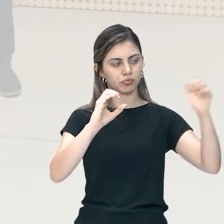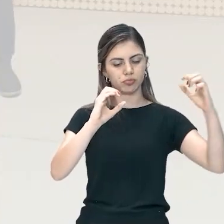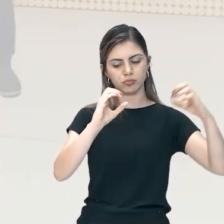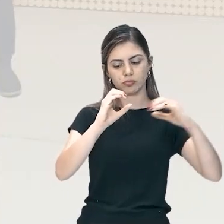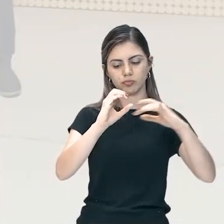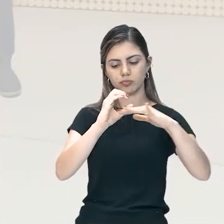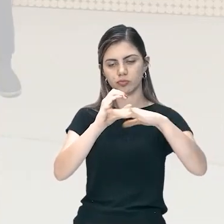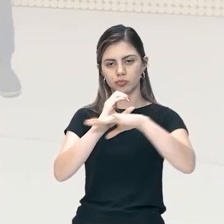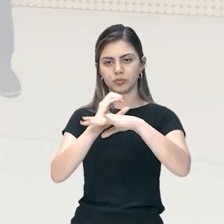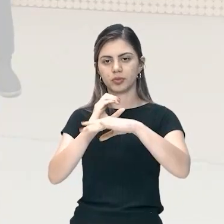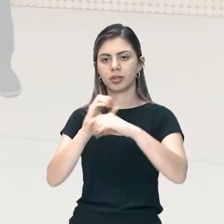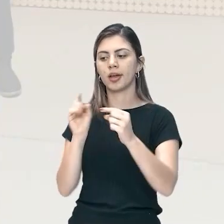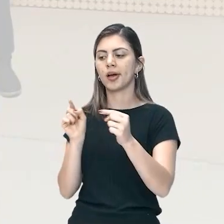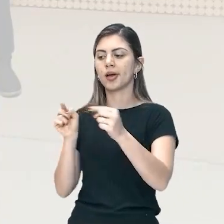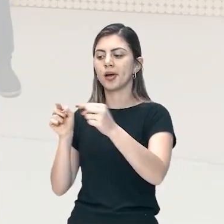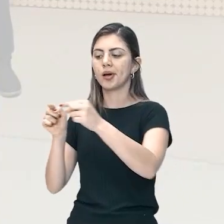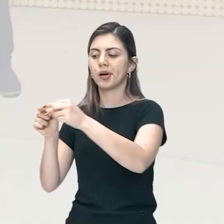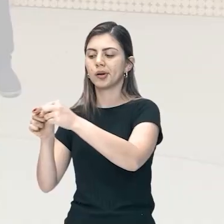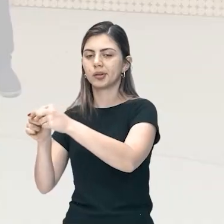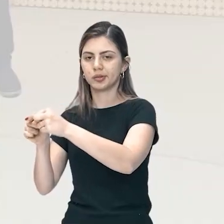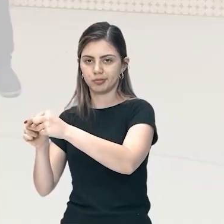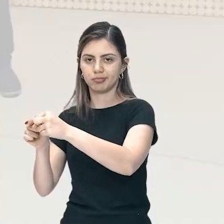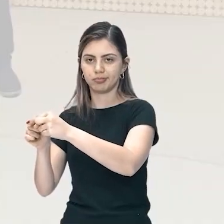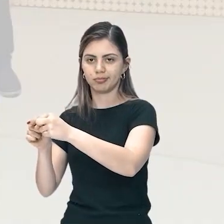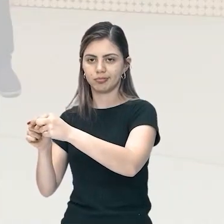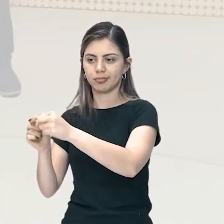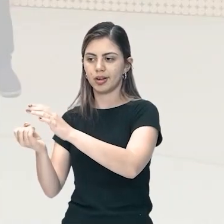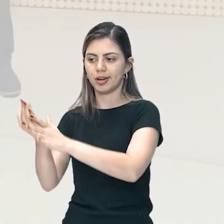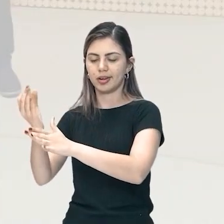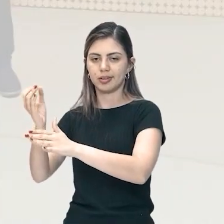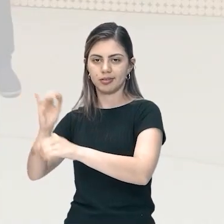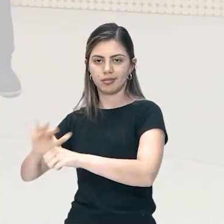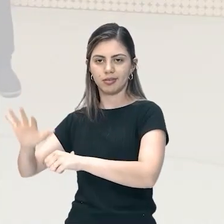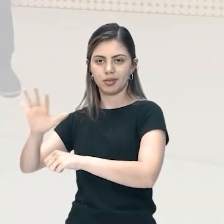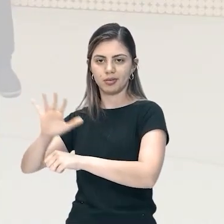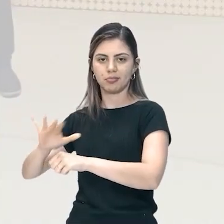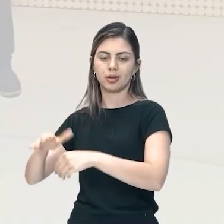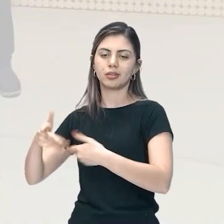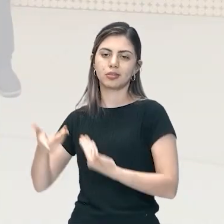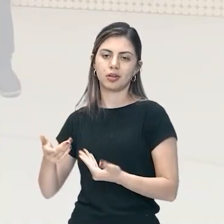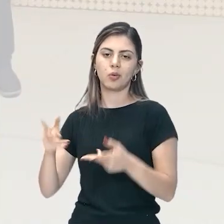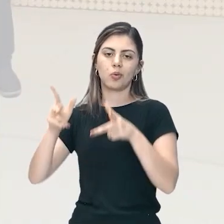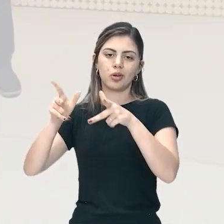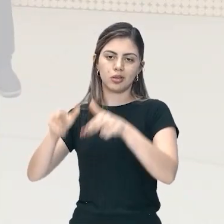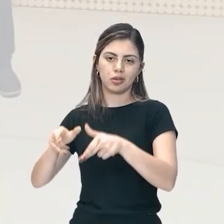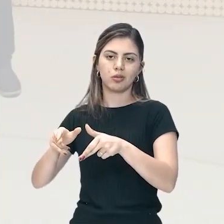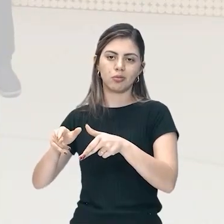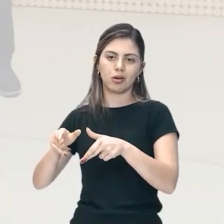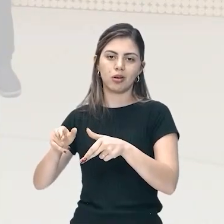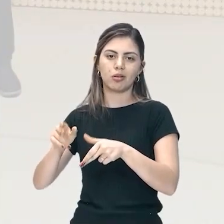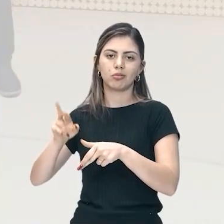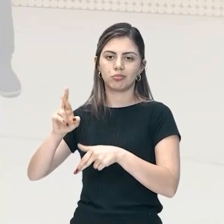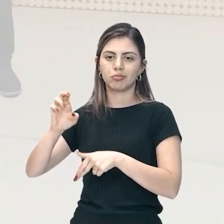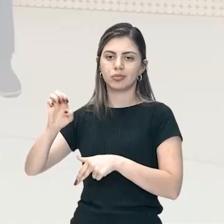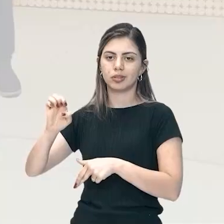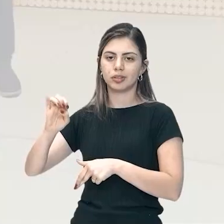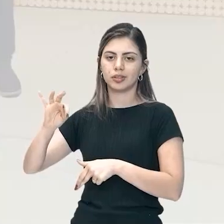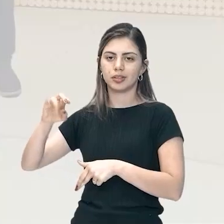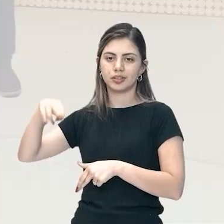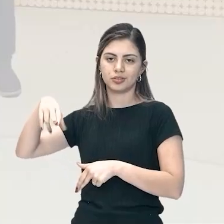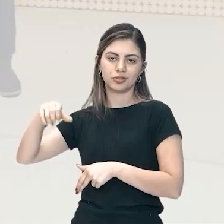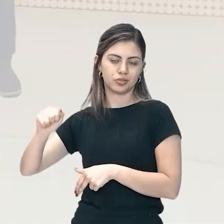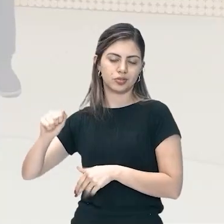depois a imagem era formada lá depois da lente. A imagem se forma no anteparo. E o anteparo do olho